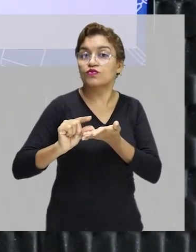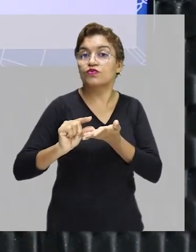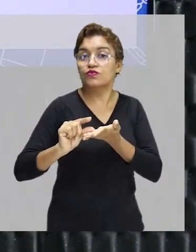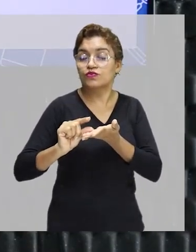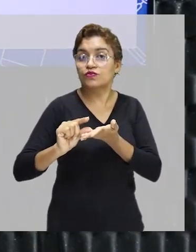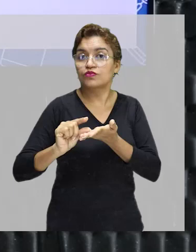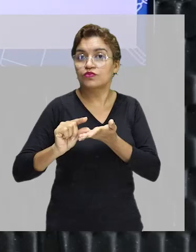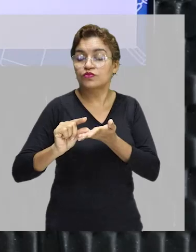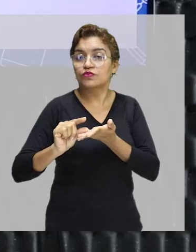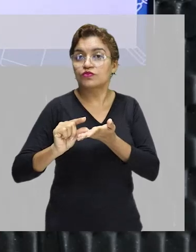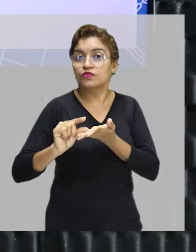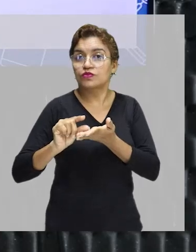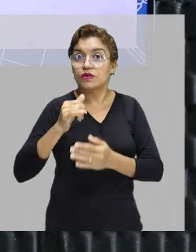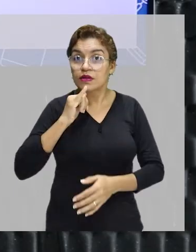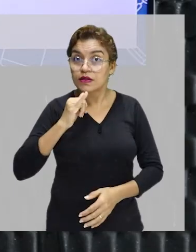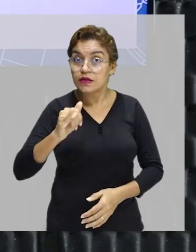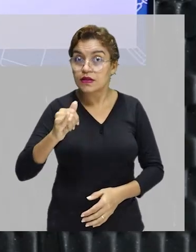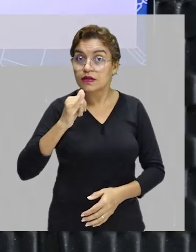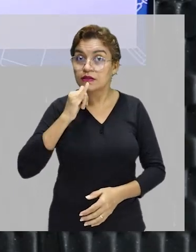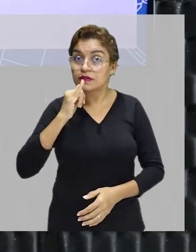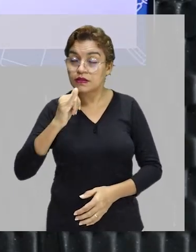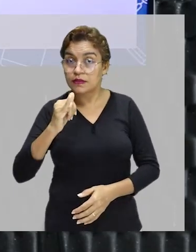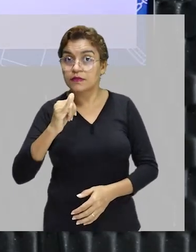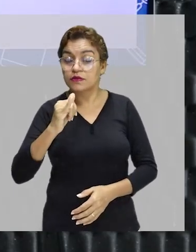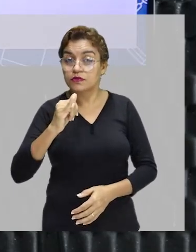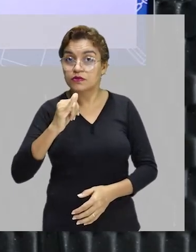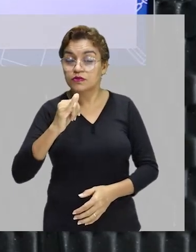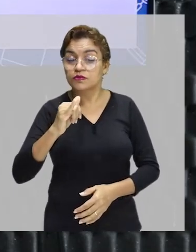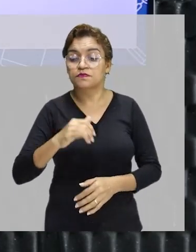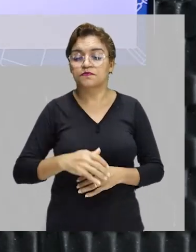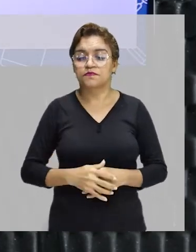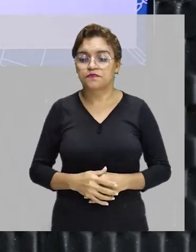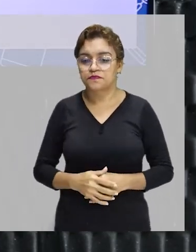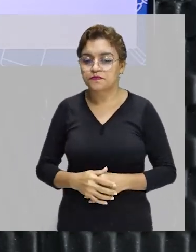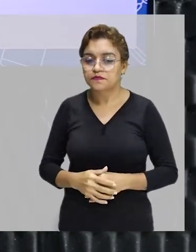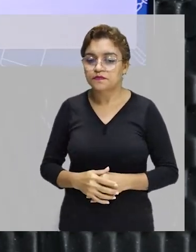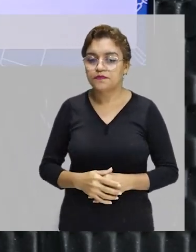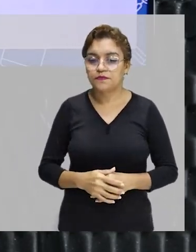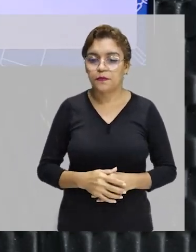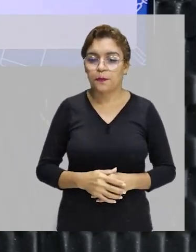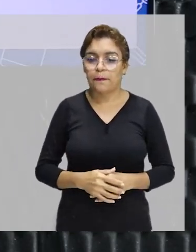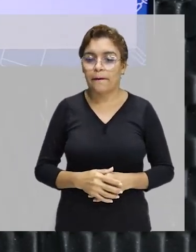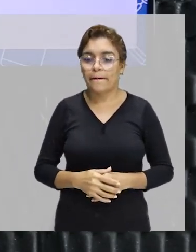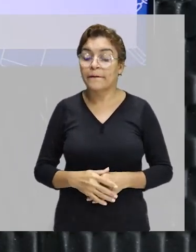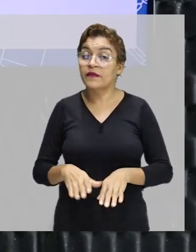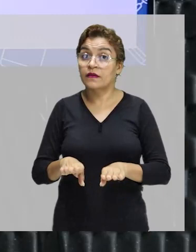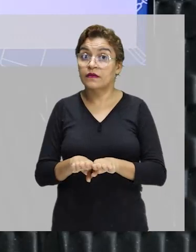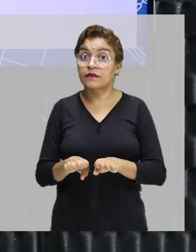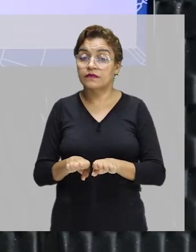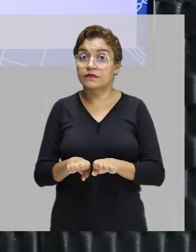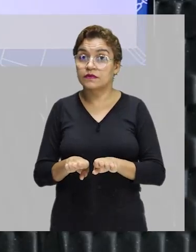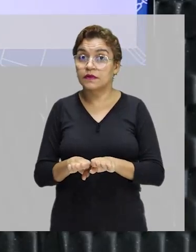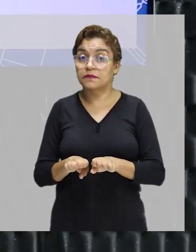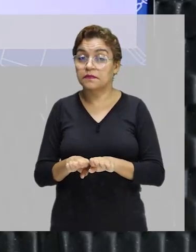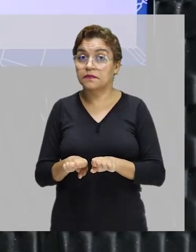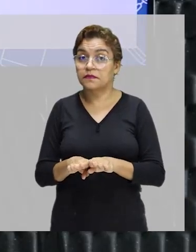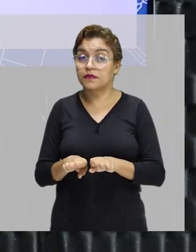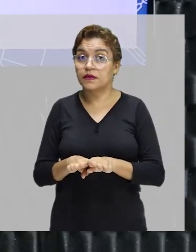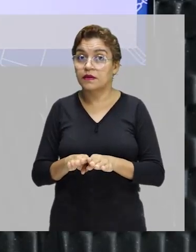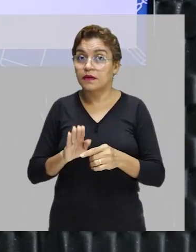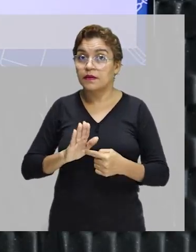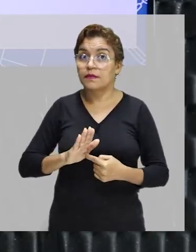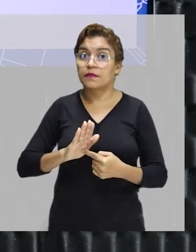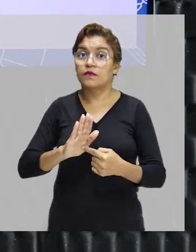carregadas eletricamente, ok? Em especial, né, ele trouxe a ideia